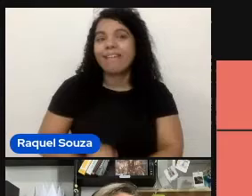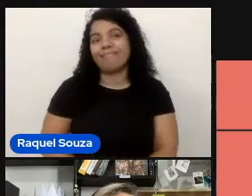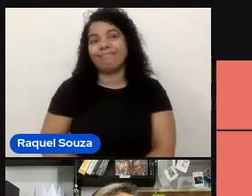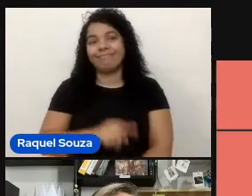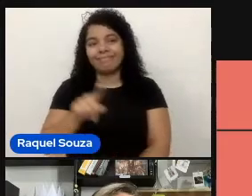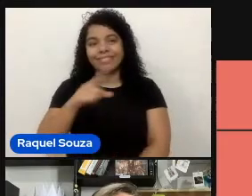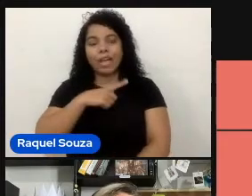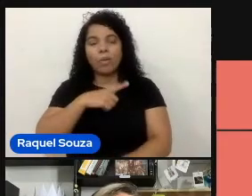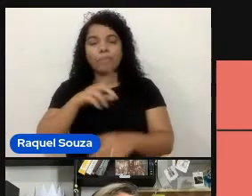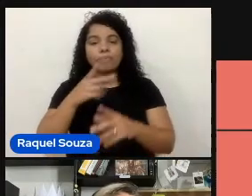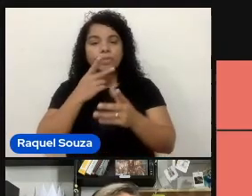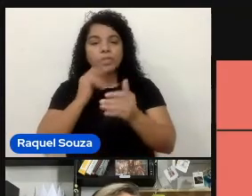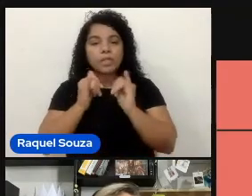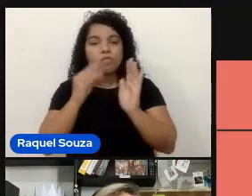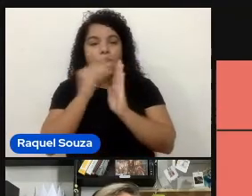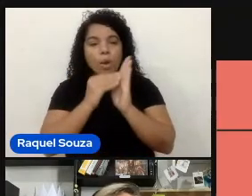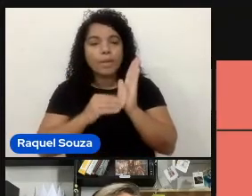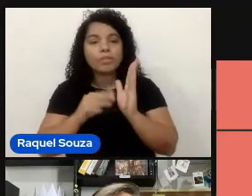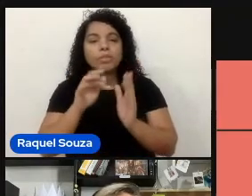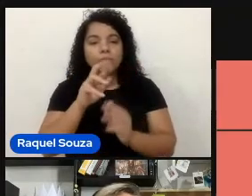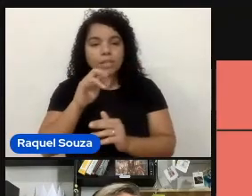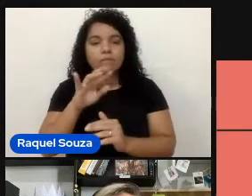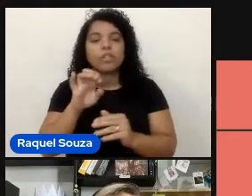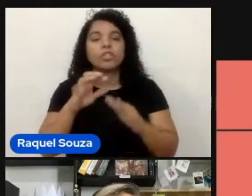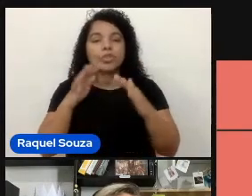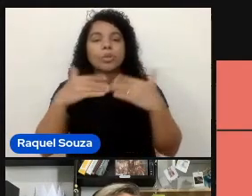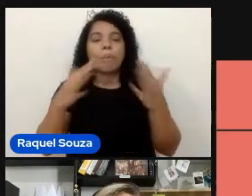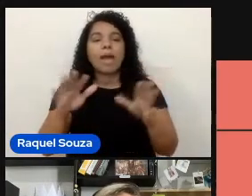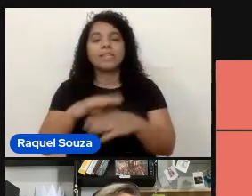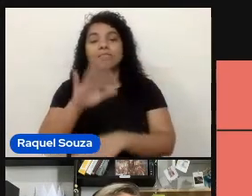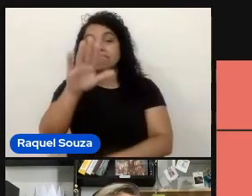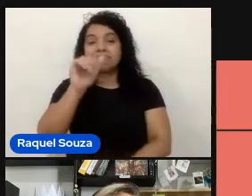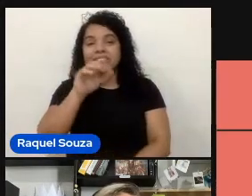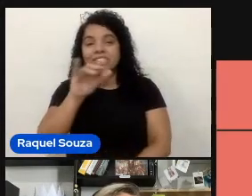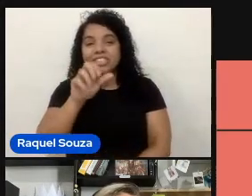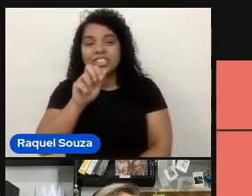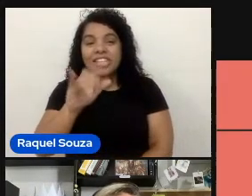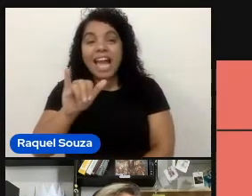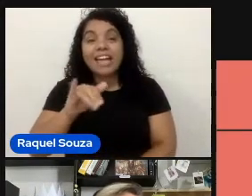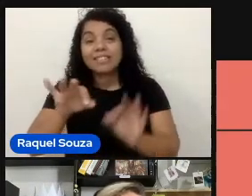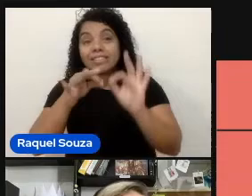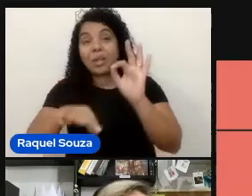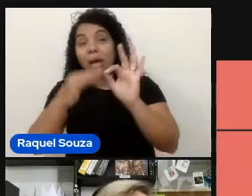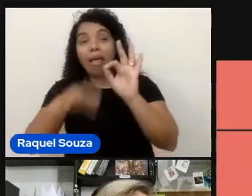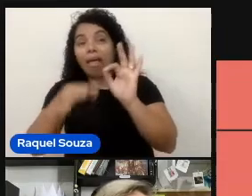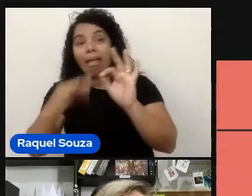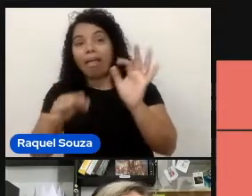essa feature e tudo mais. Mas deixa eu chamar aqui a Jace, senão não paro de falar.